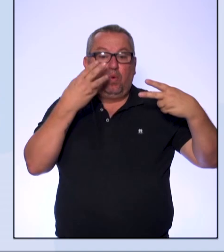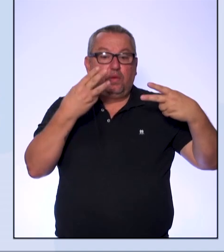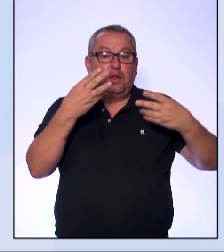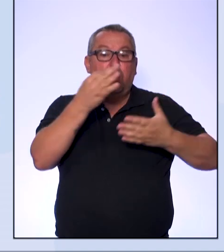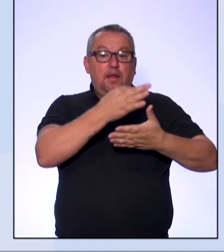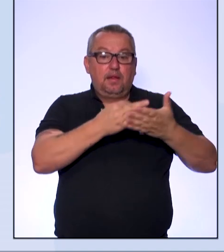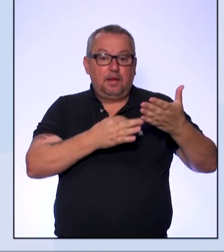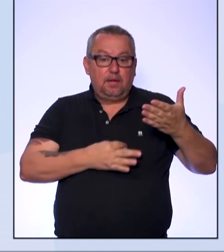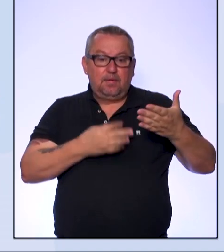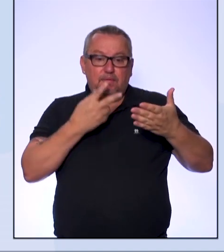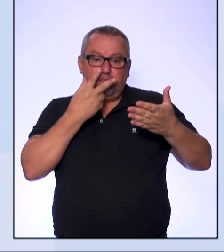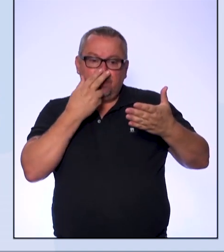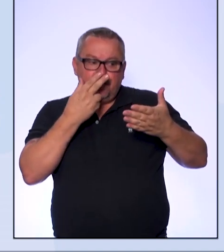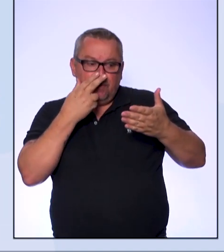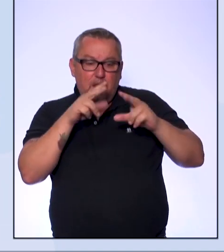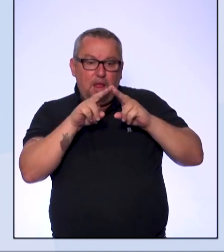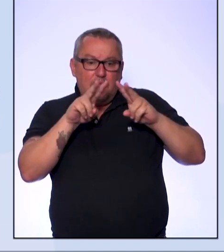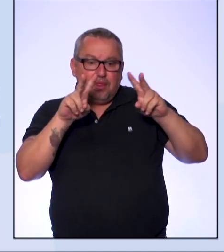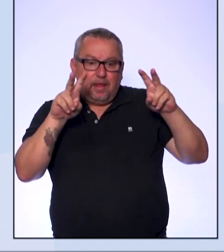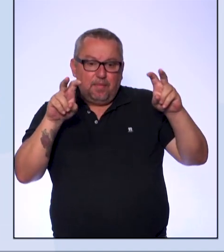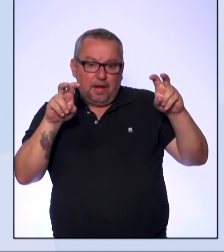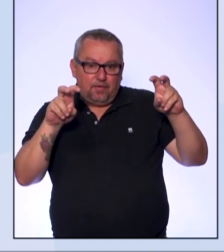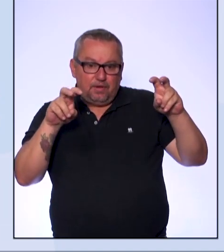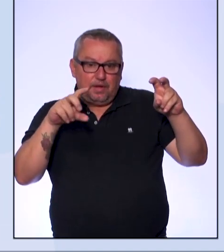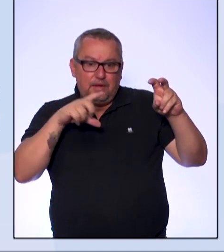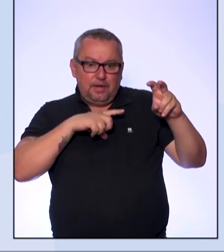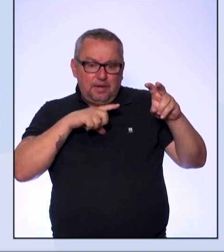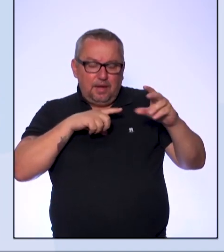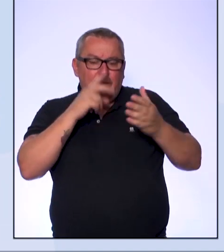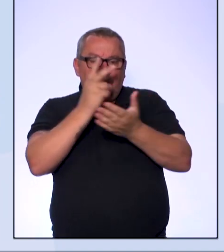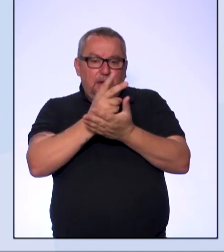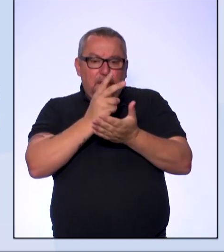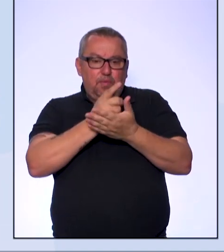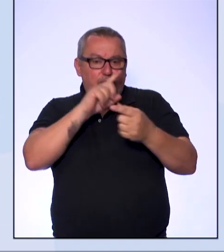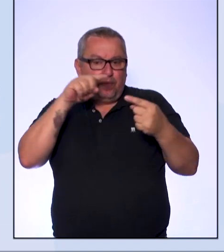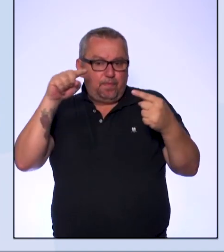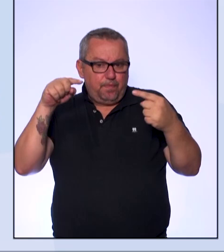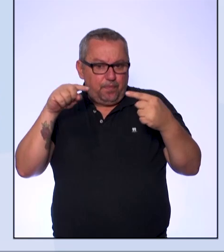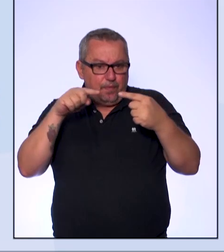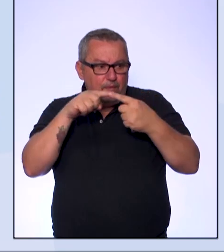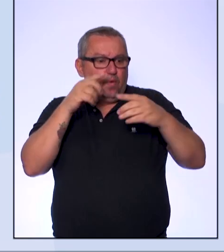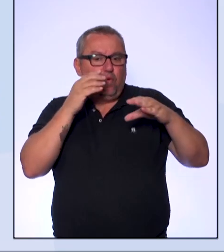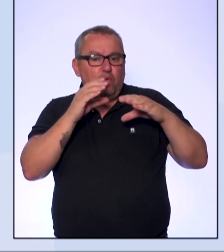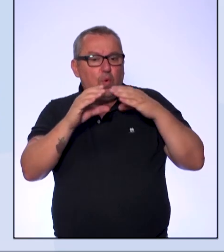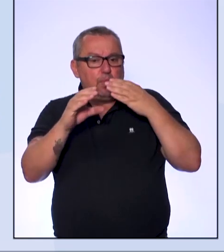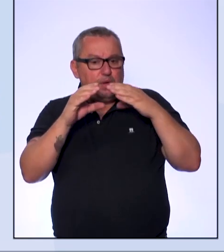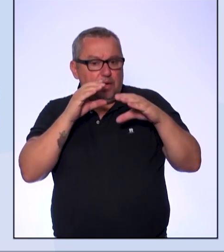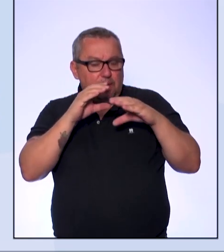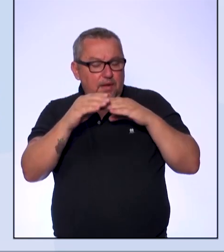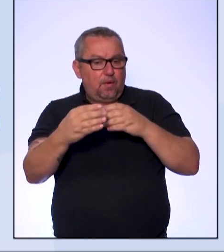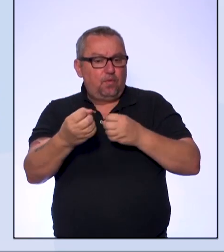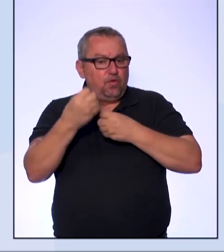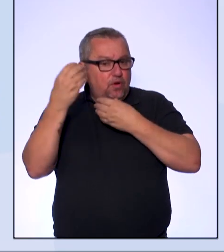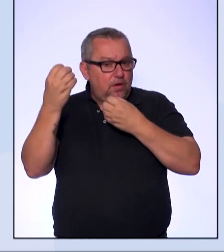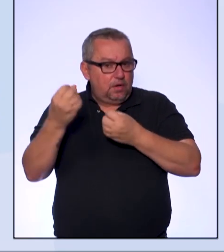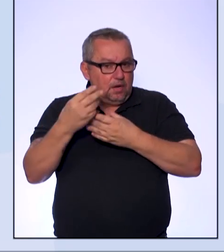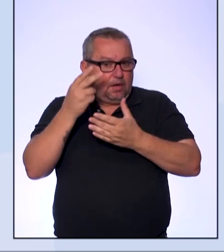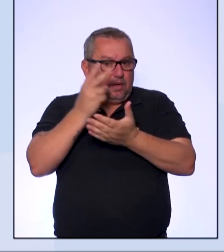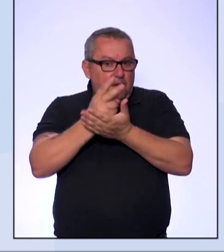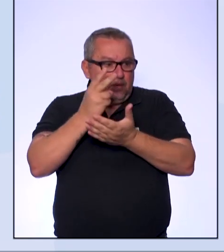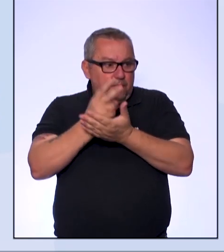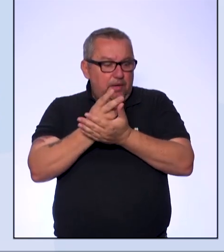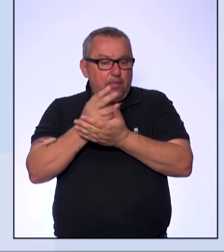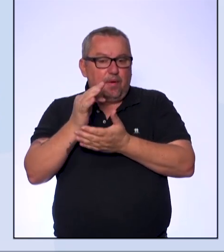apresentem semelhanças temáticas, eles têm a mesma finalidade comunicativa e a mesma